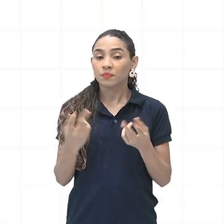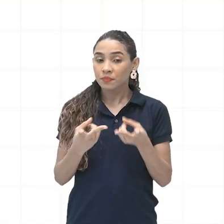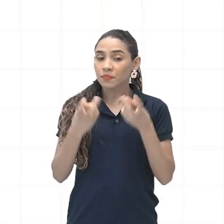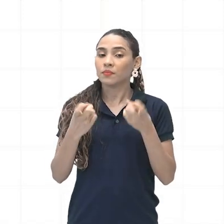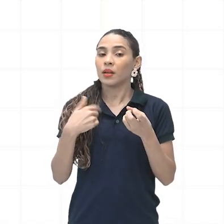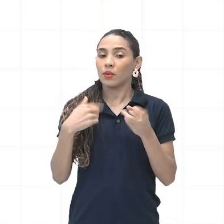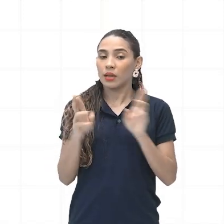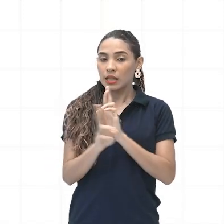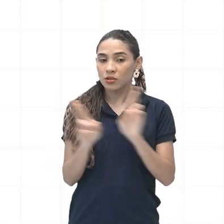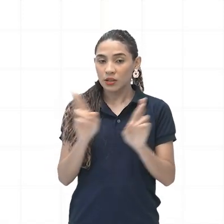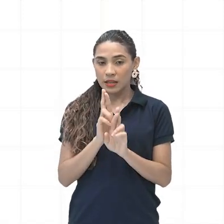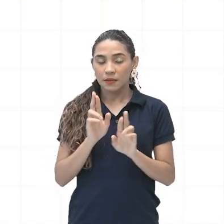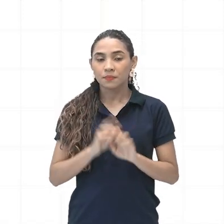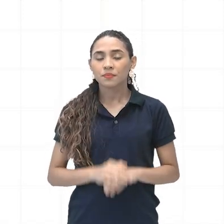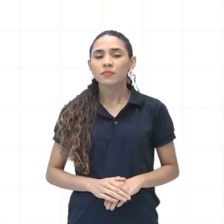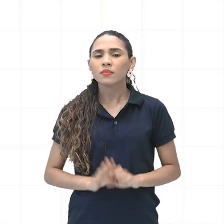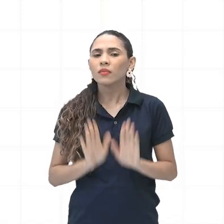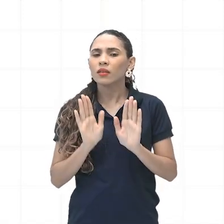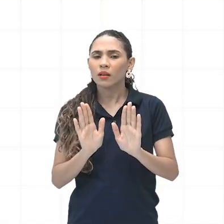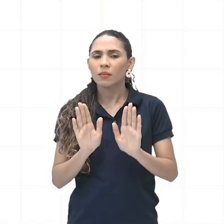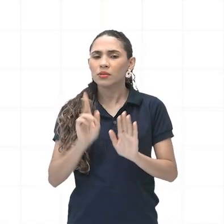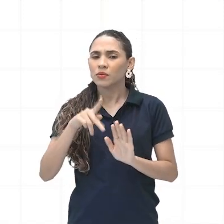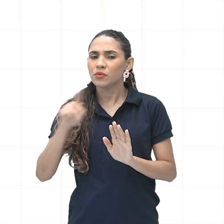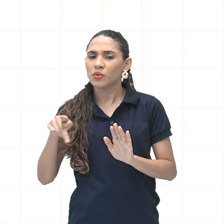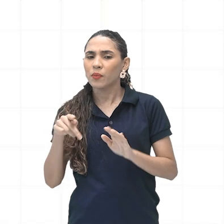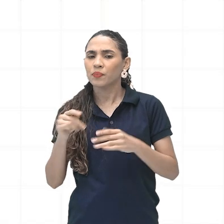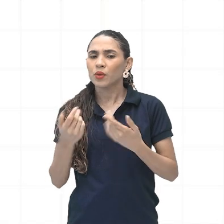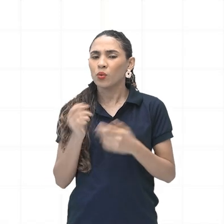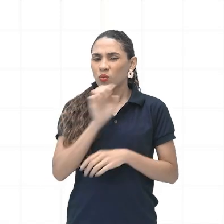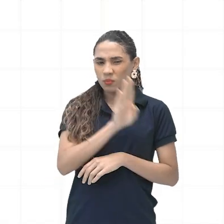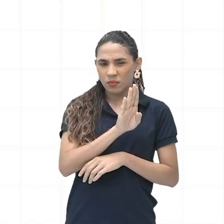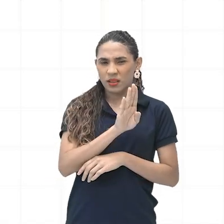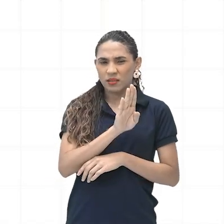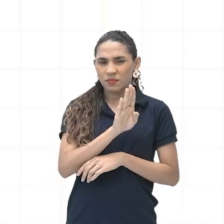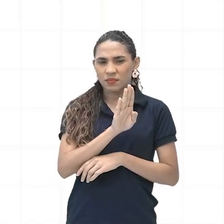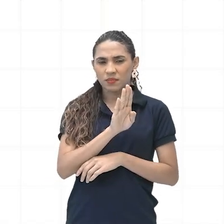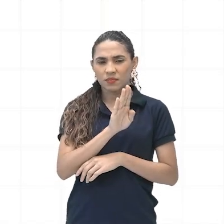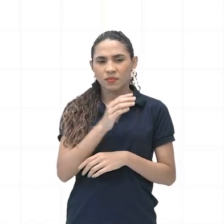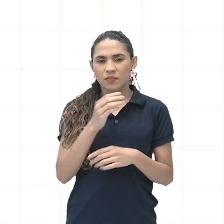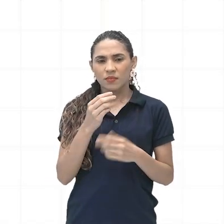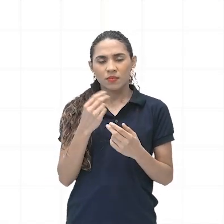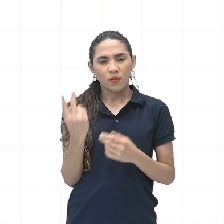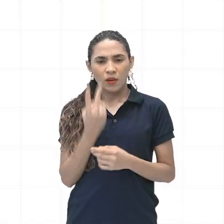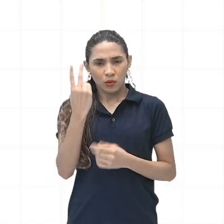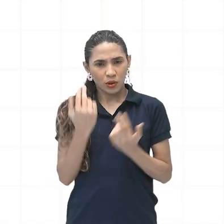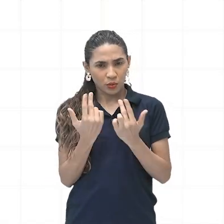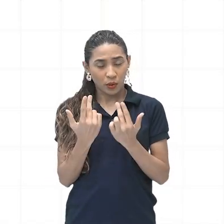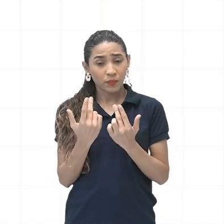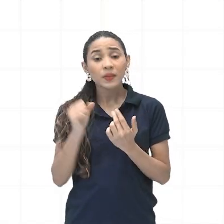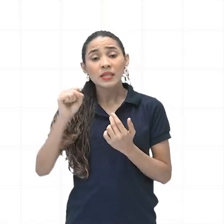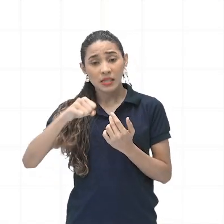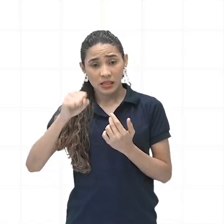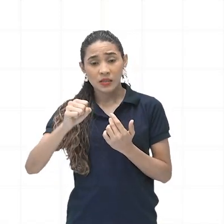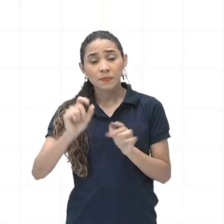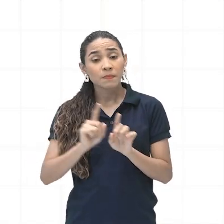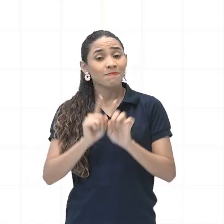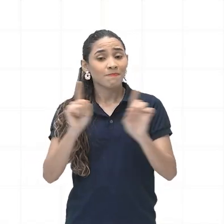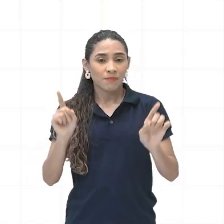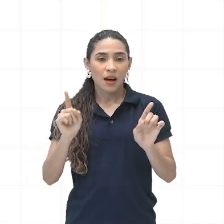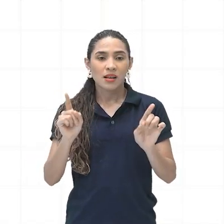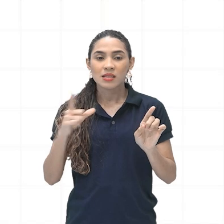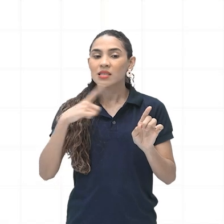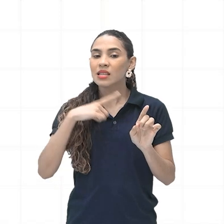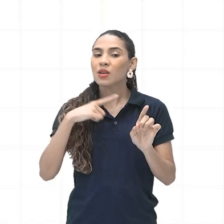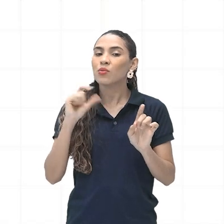essa relação. Ah, professor, mas o B, eles não são os mesmos, não é o mesmo valor? É, galera. Porém, eles